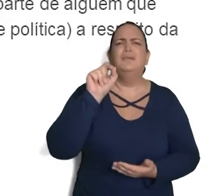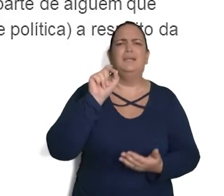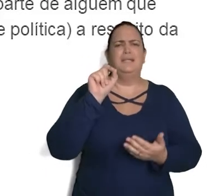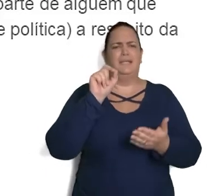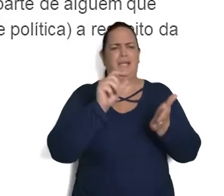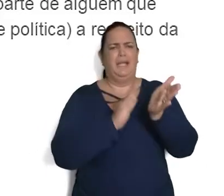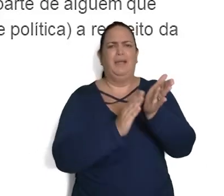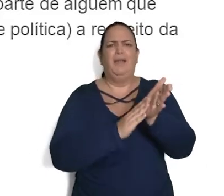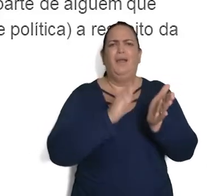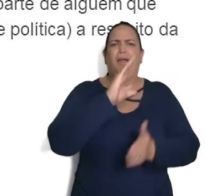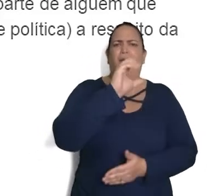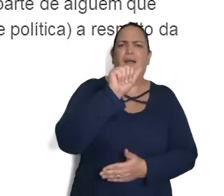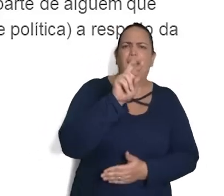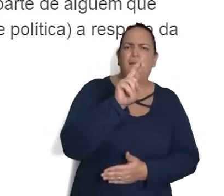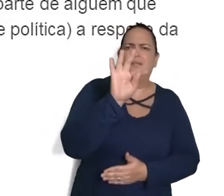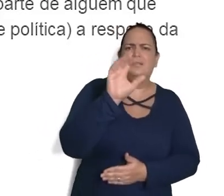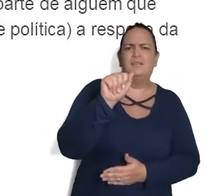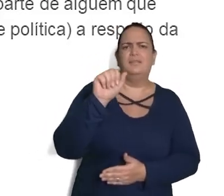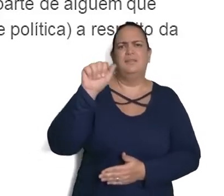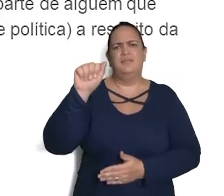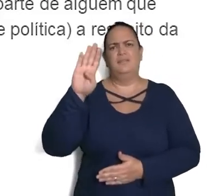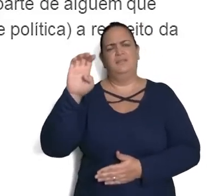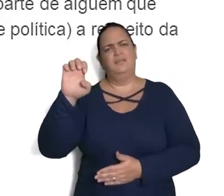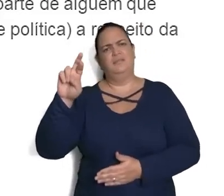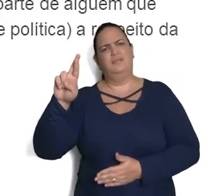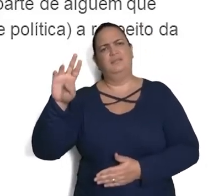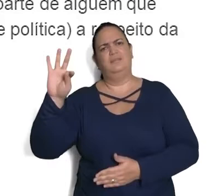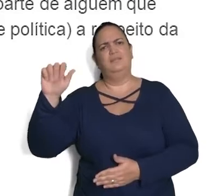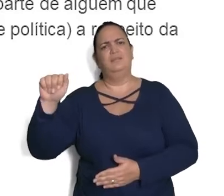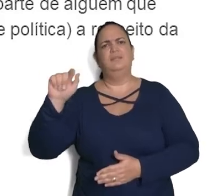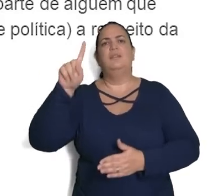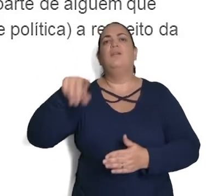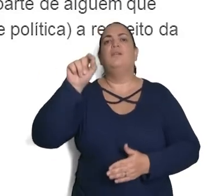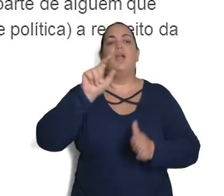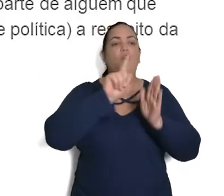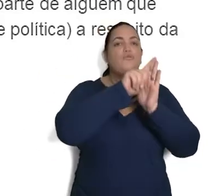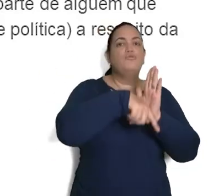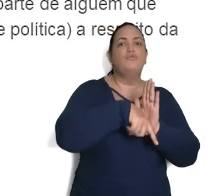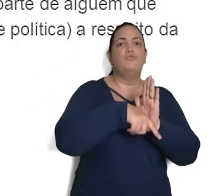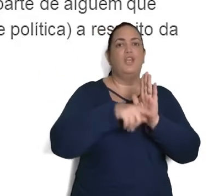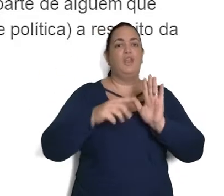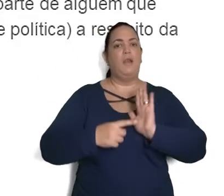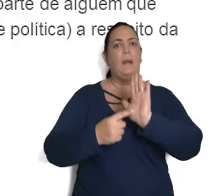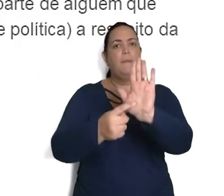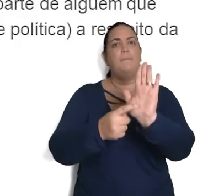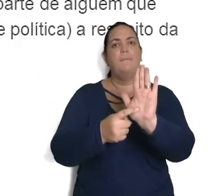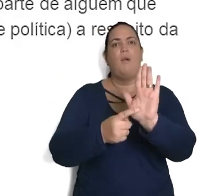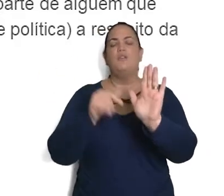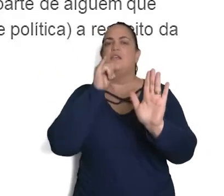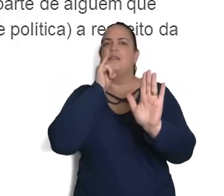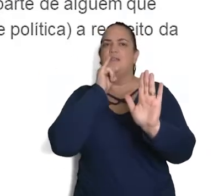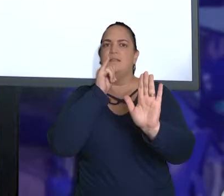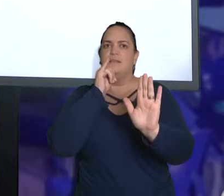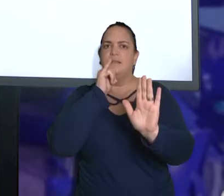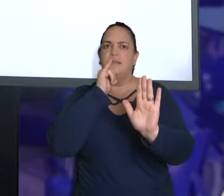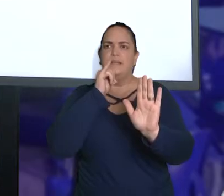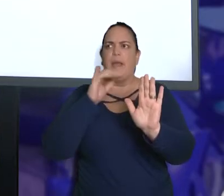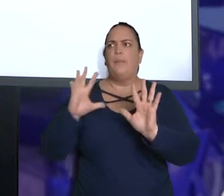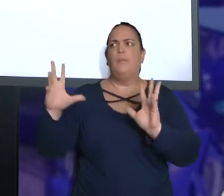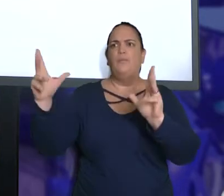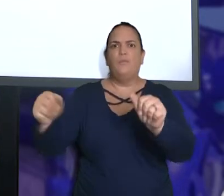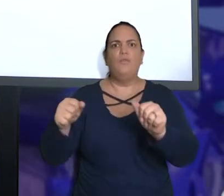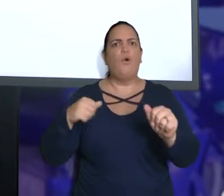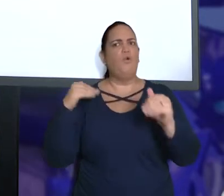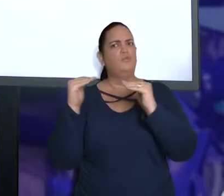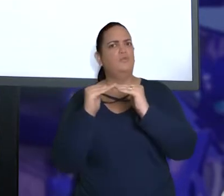carta aberta? É um gênero textual que revela assuntos relacionados a interesses coletivos. Veja, vamos começar a comparação